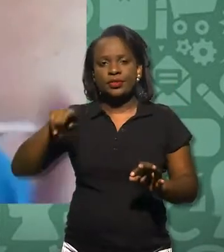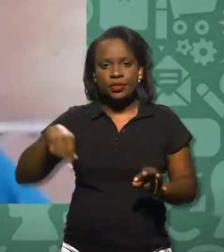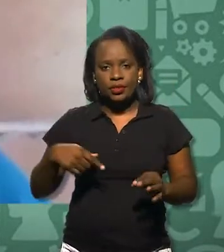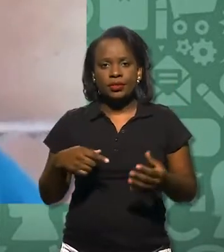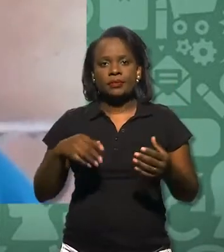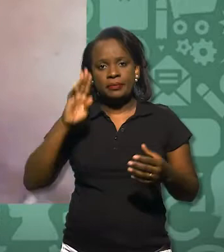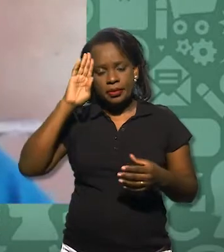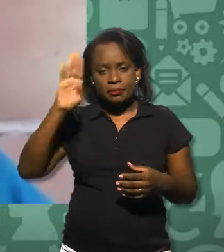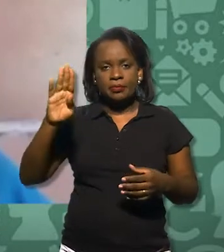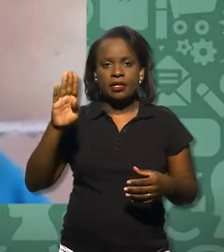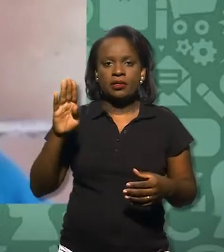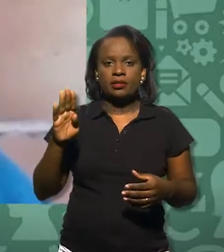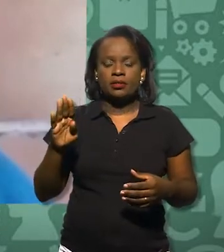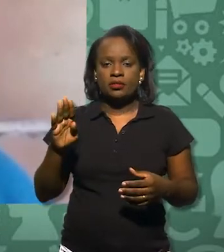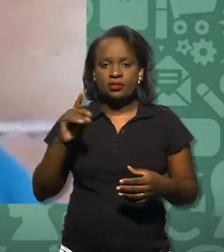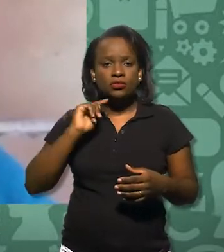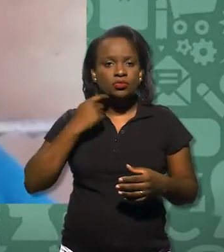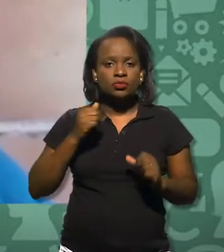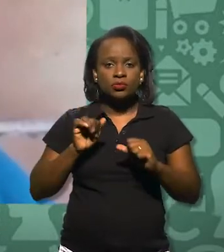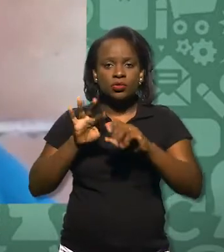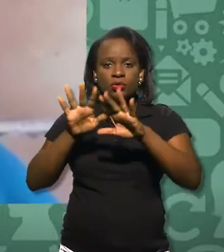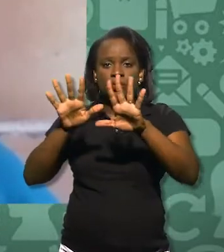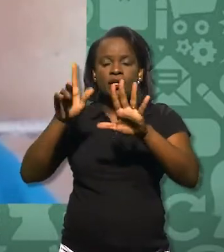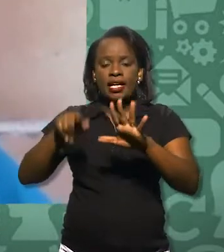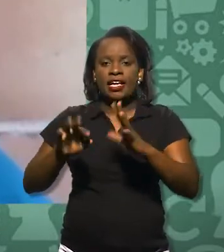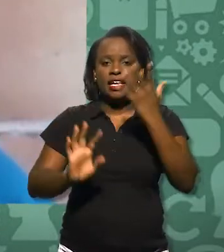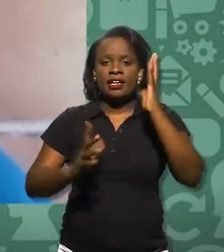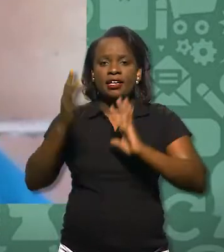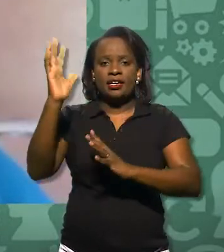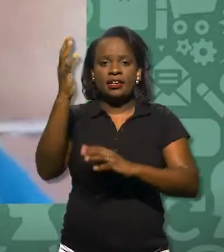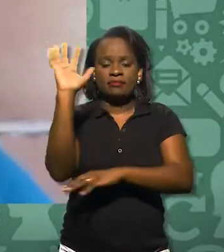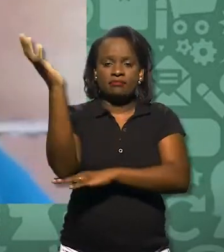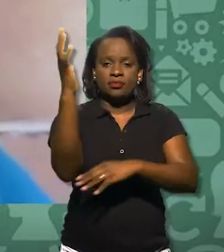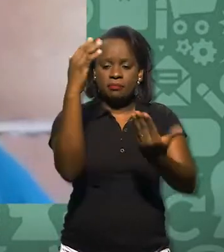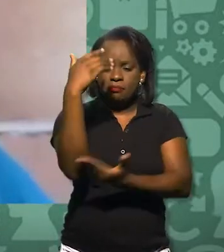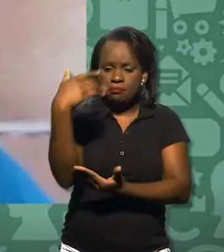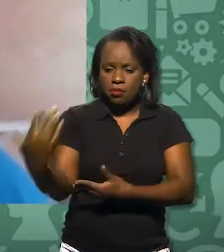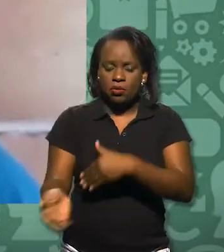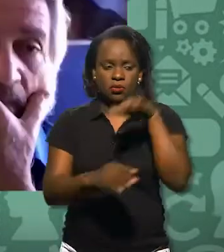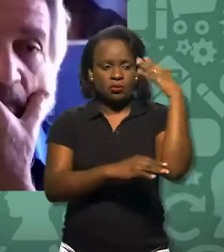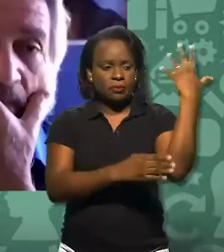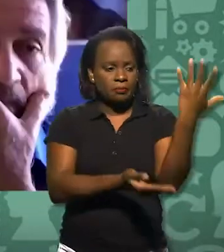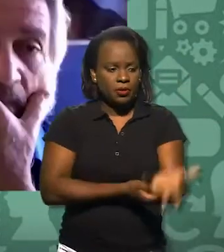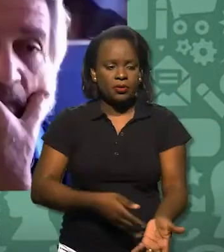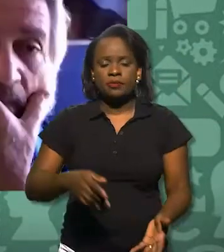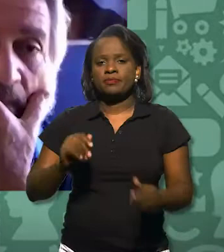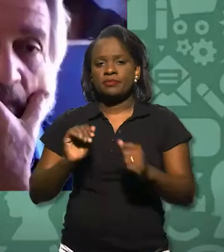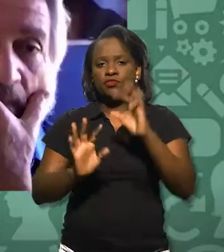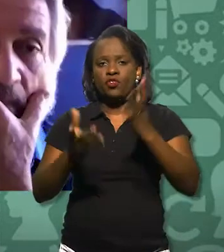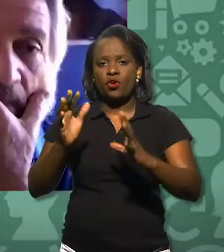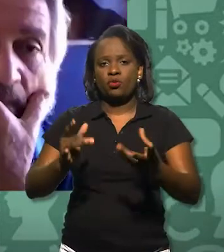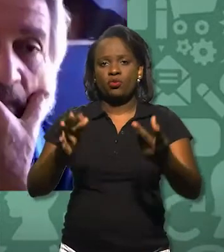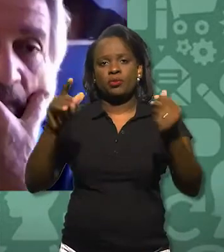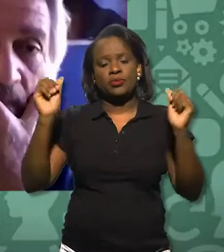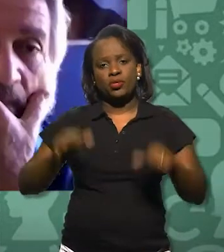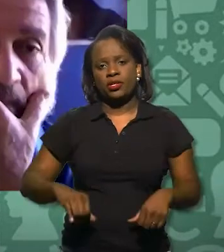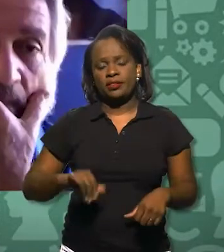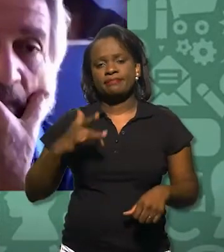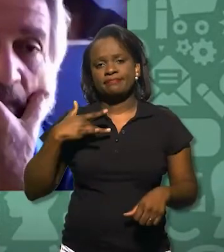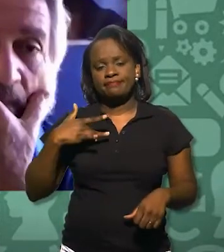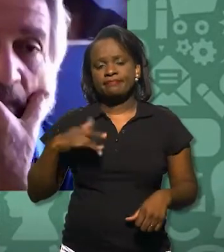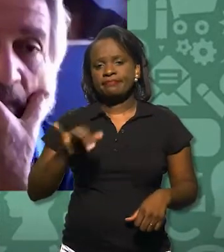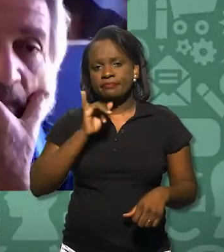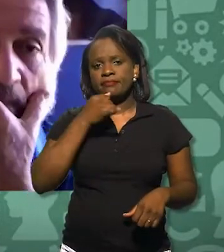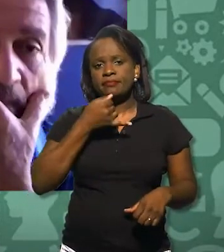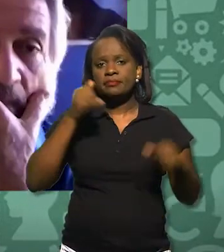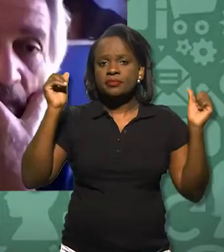onde o nosso principal poluente são as queimadas e o desmatamento. Então, lamentavelmente, o